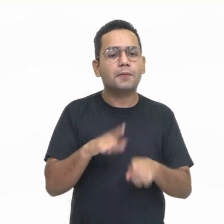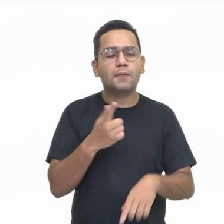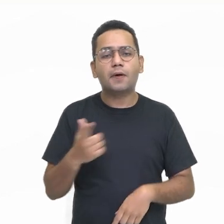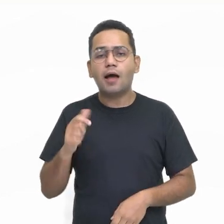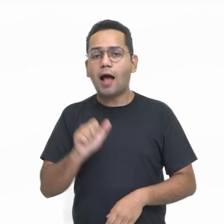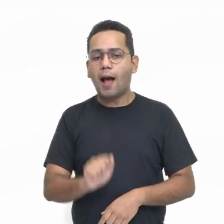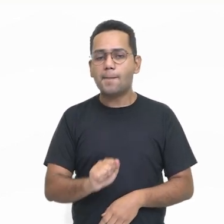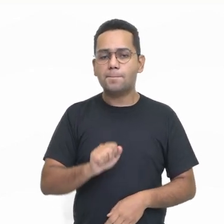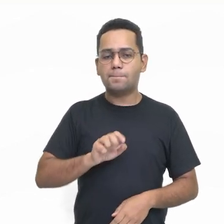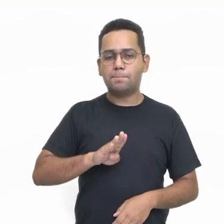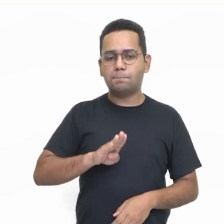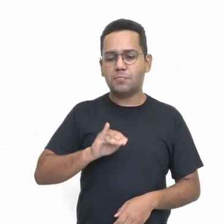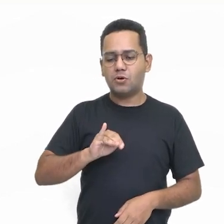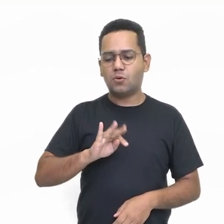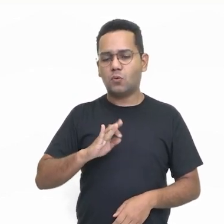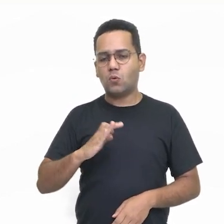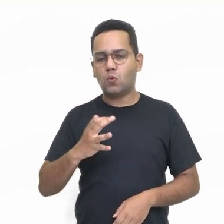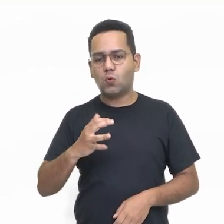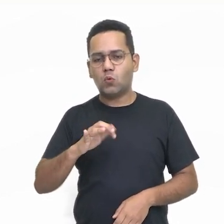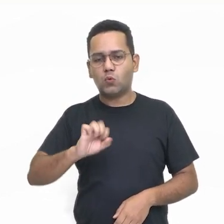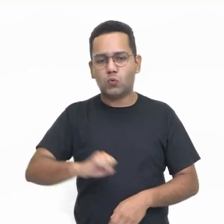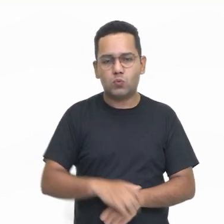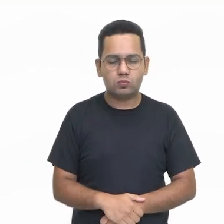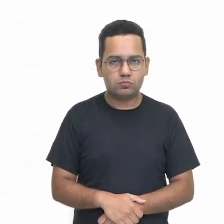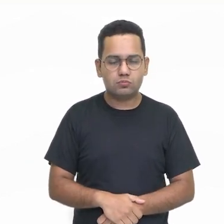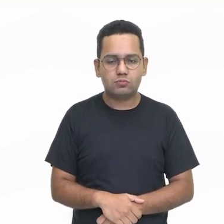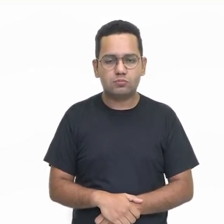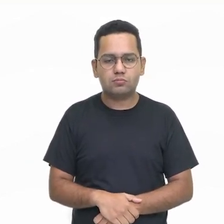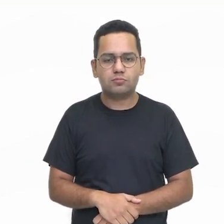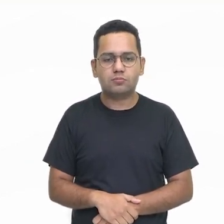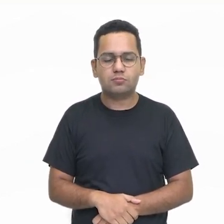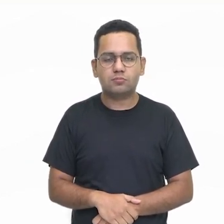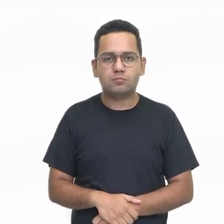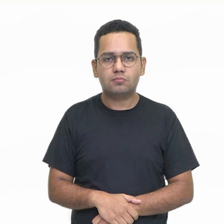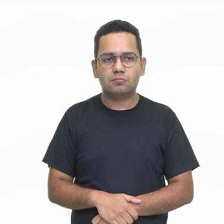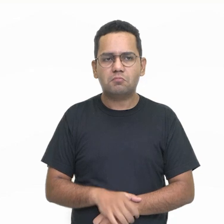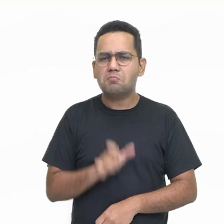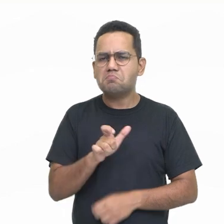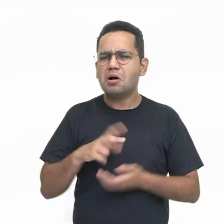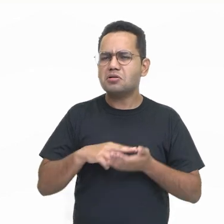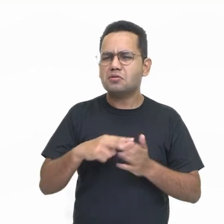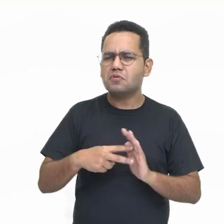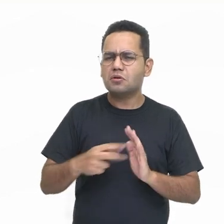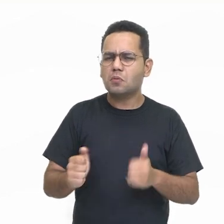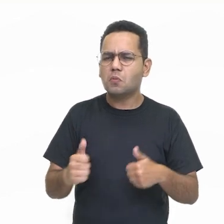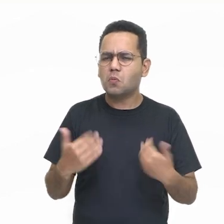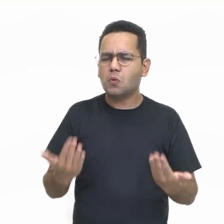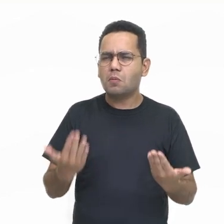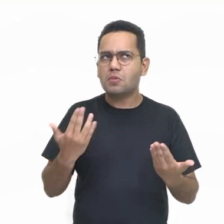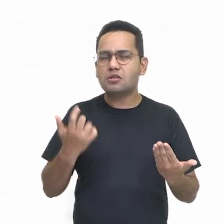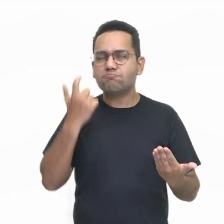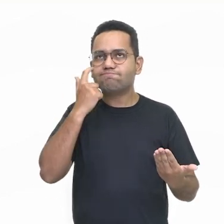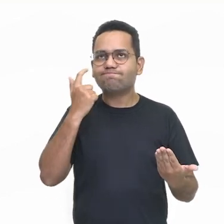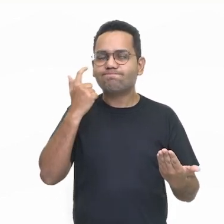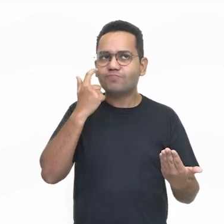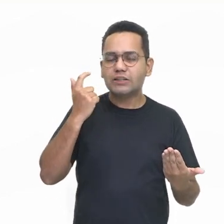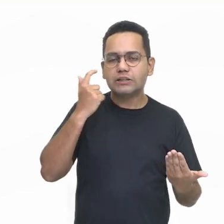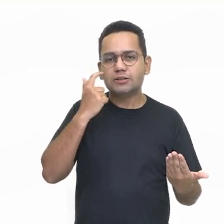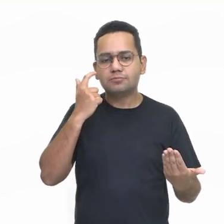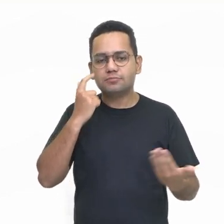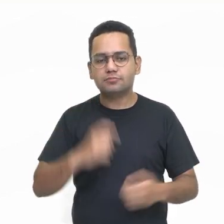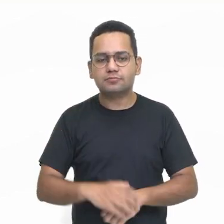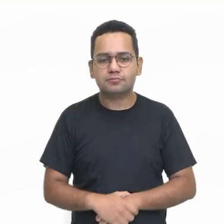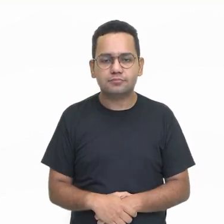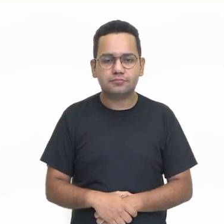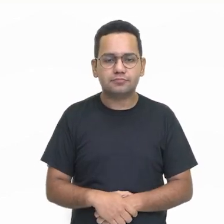componentes abióticos em relação aos componentes abióticos nós já temos que fazer uma relação